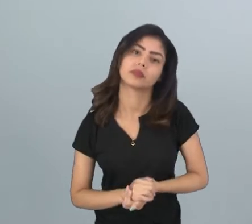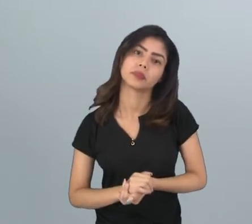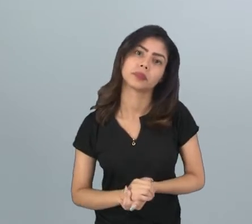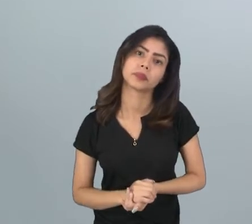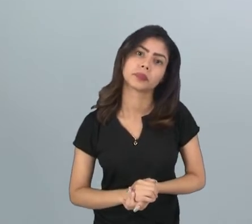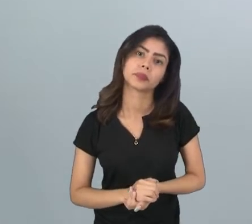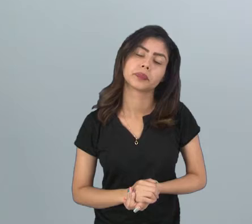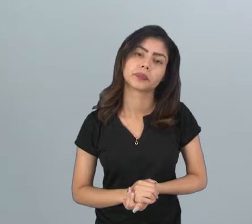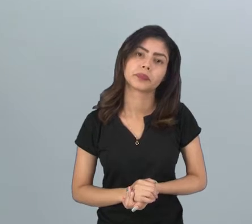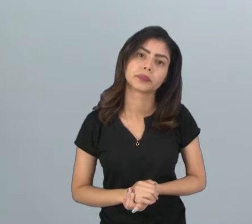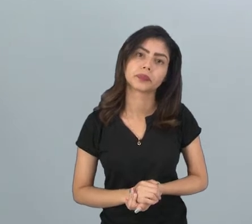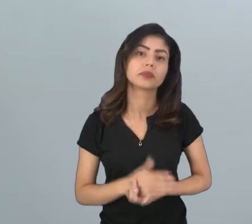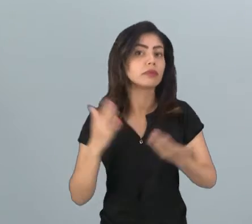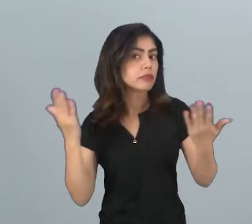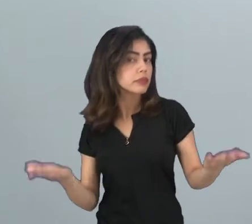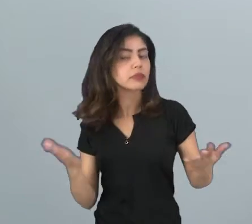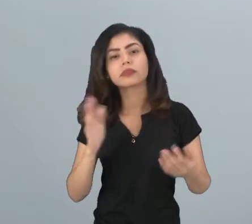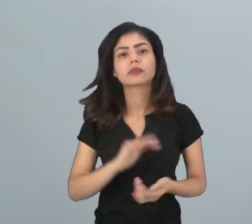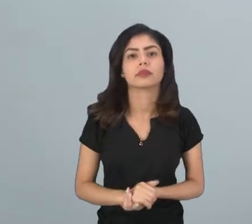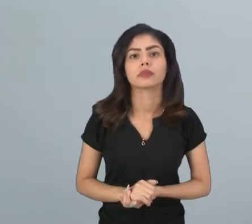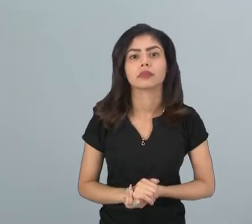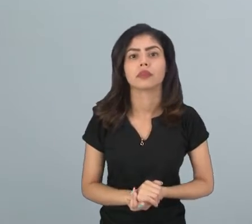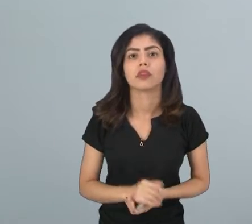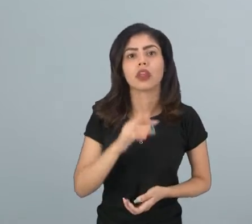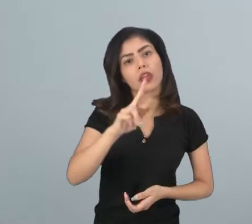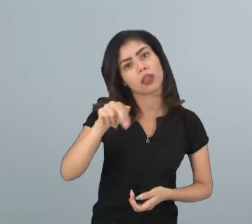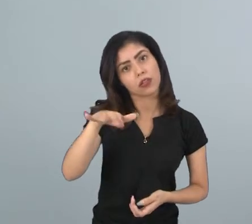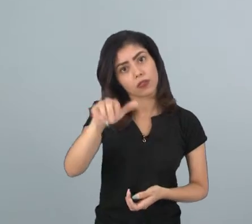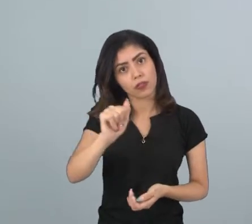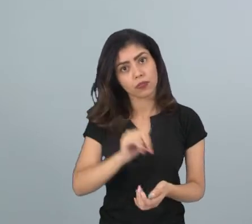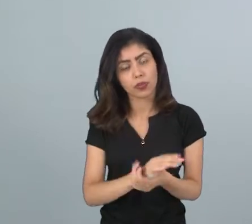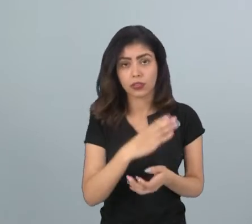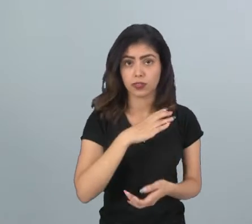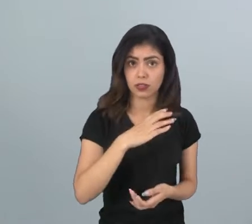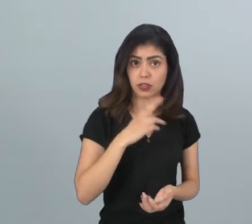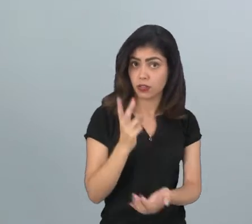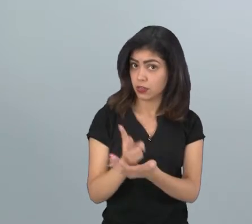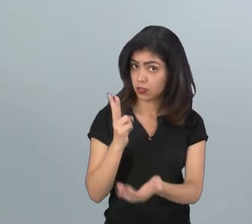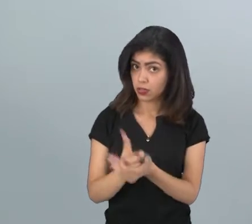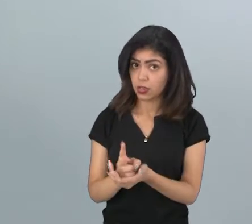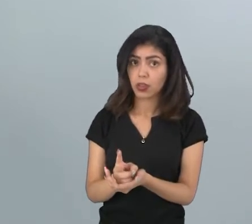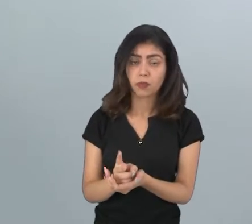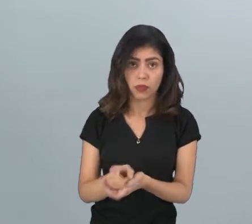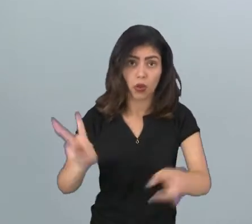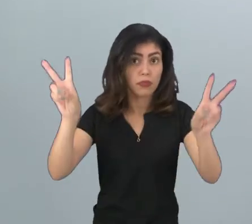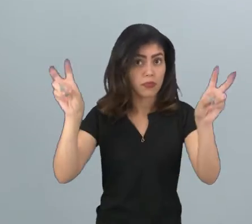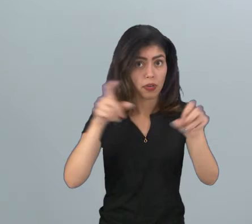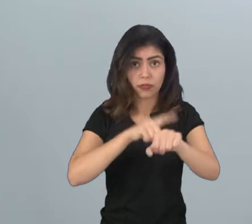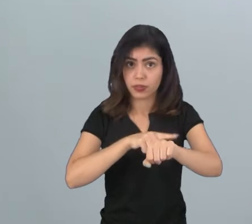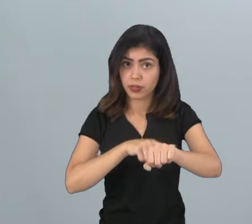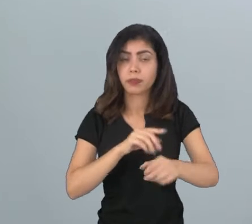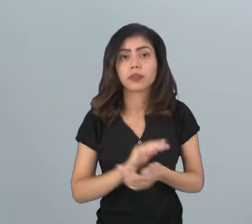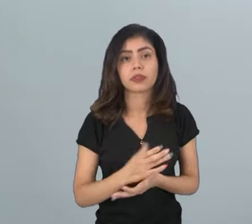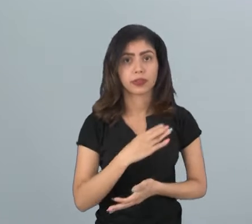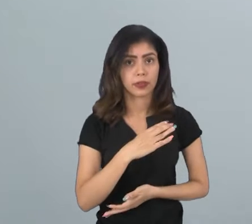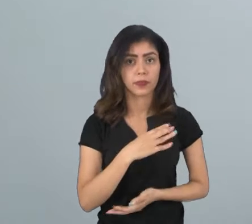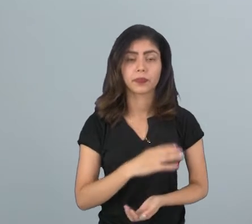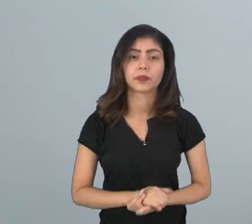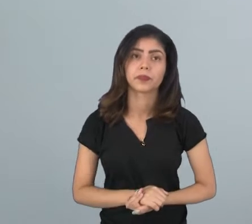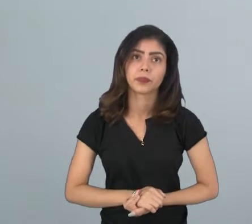bastante distintos. Então, a forma da cidade é sempre a forma de um tempo da cidade. Agora olha o